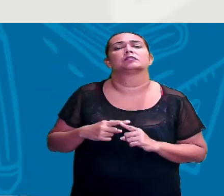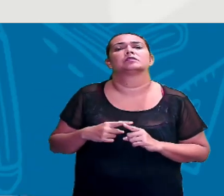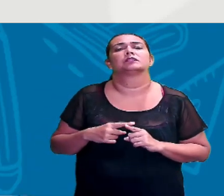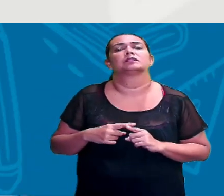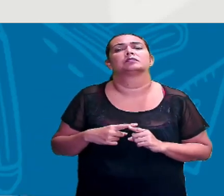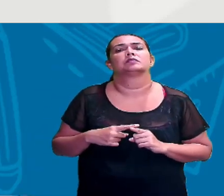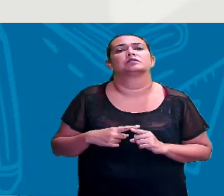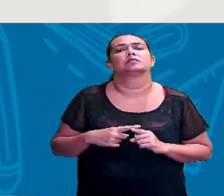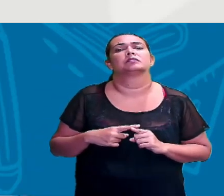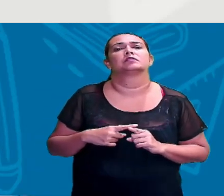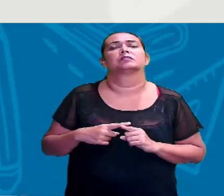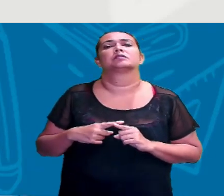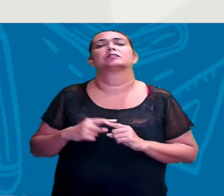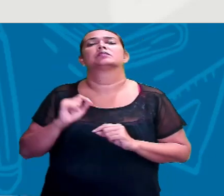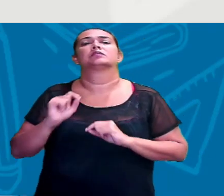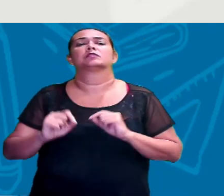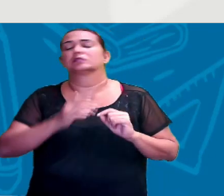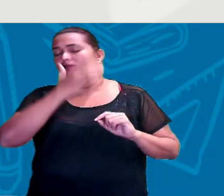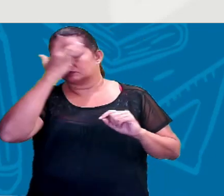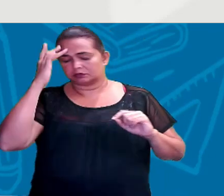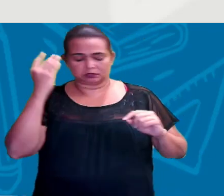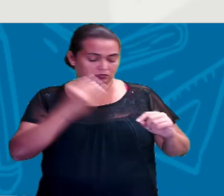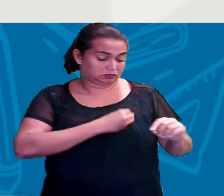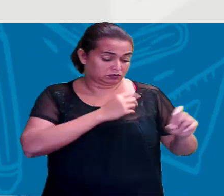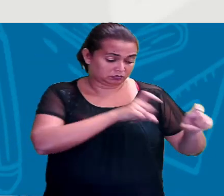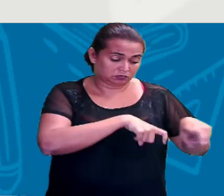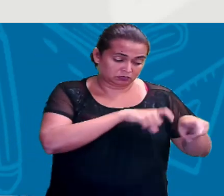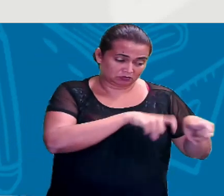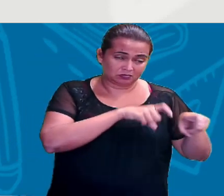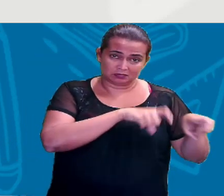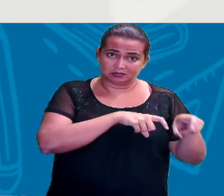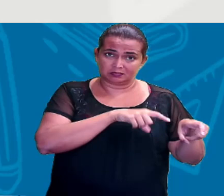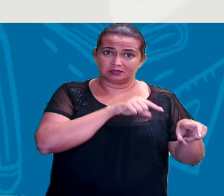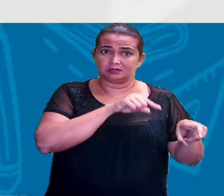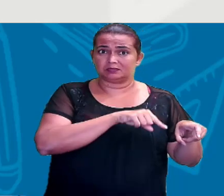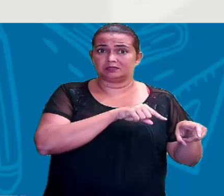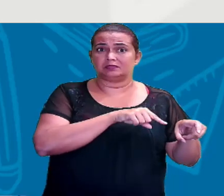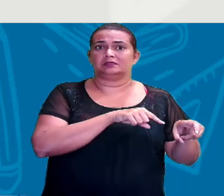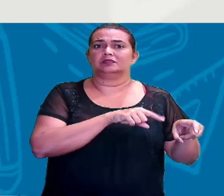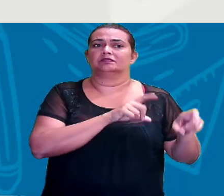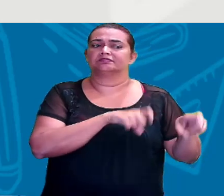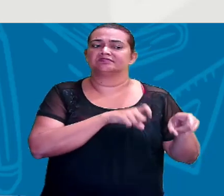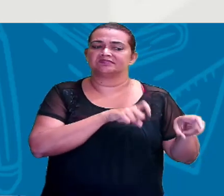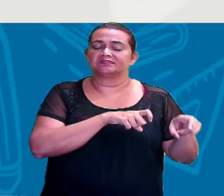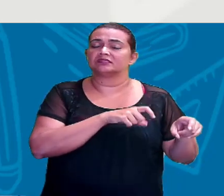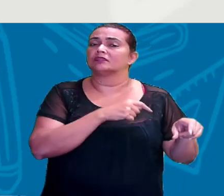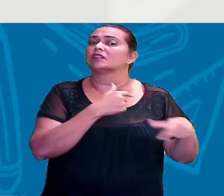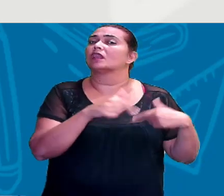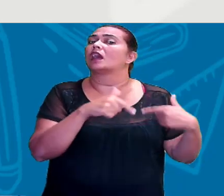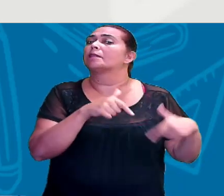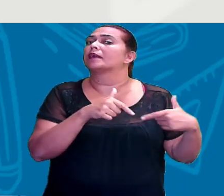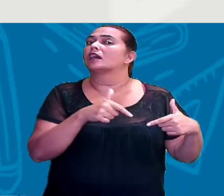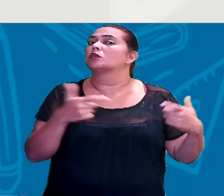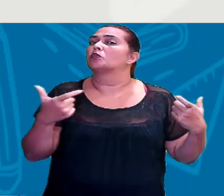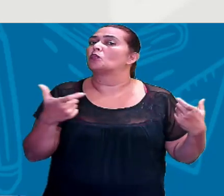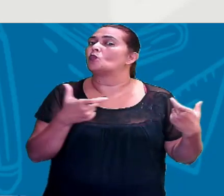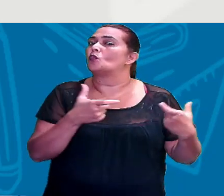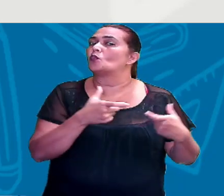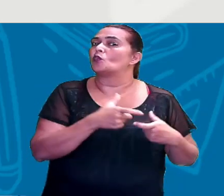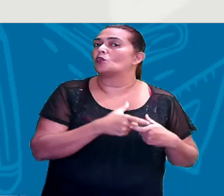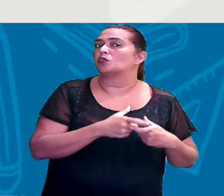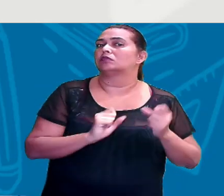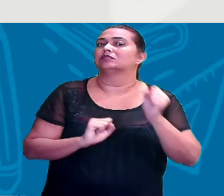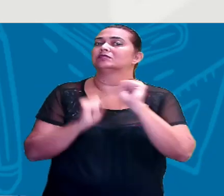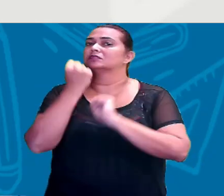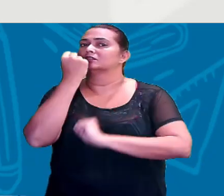que expulsam do campo, né, o trabalhador do campo, porque a agroindústria toma conta, né, e acaba comprando